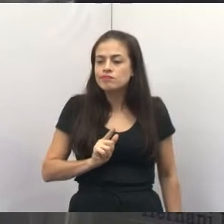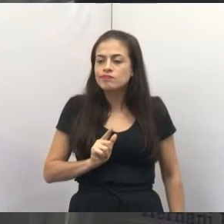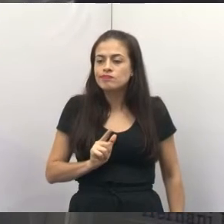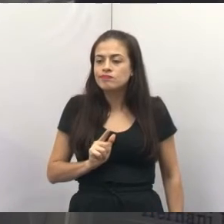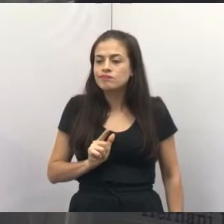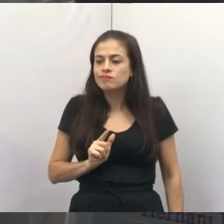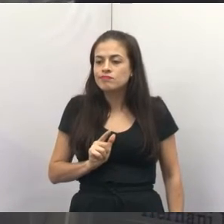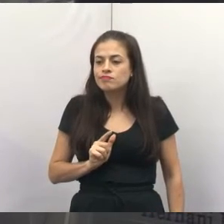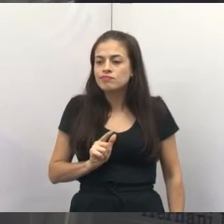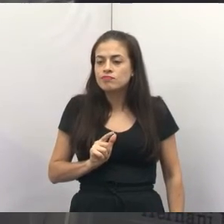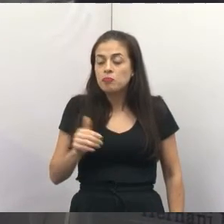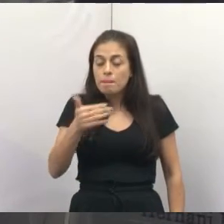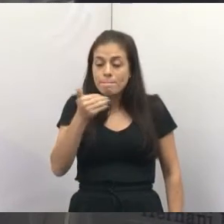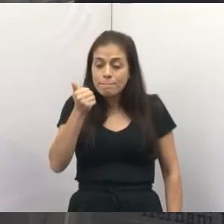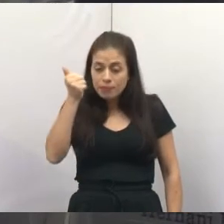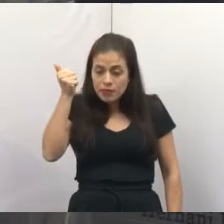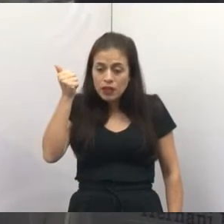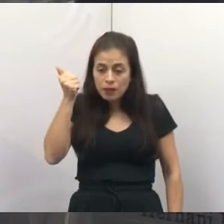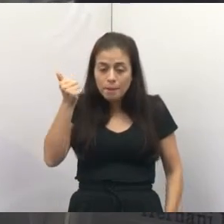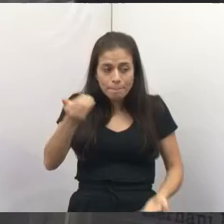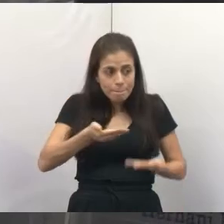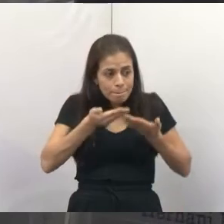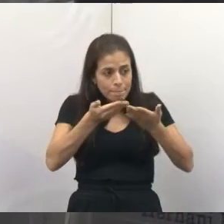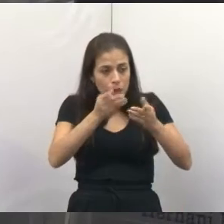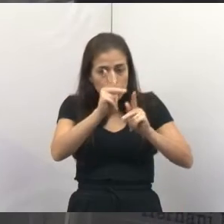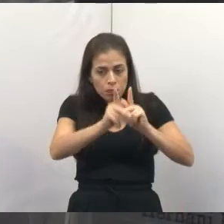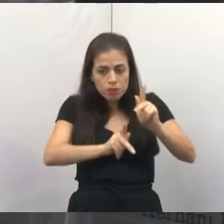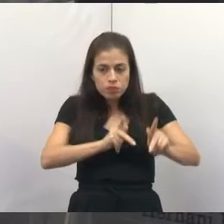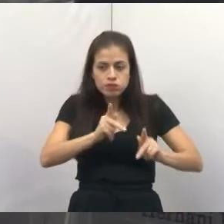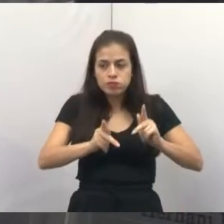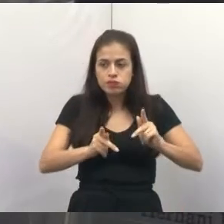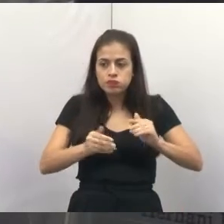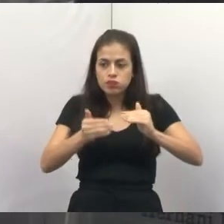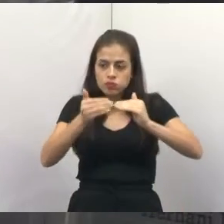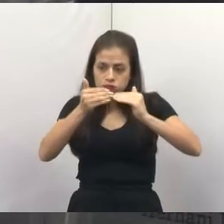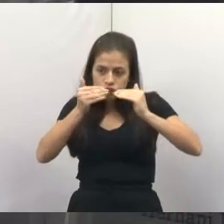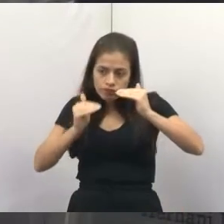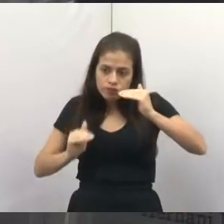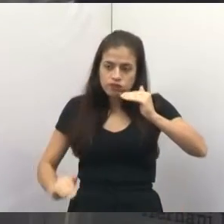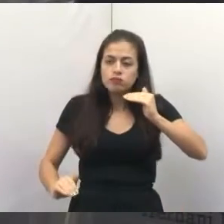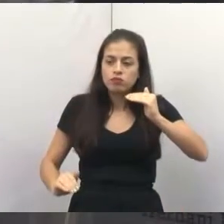talvez aprimorado em benefício da população, eu vou contrário ao projeto.